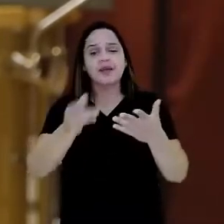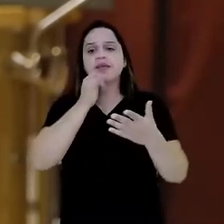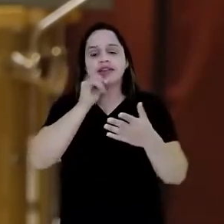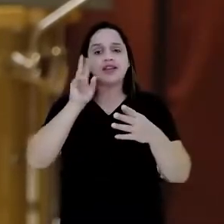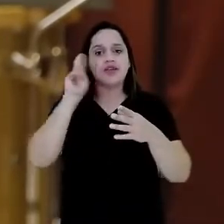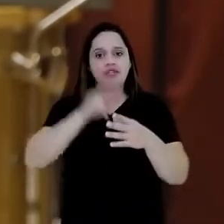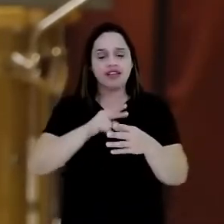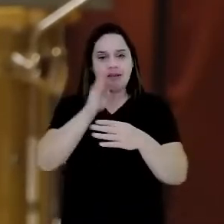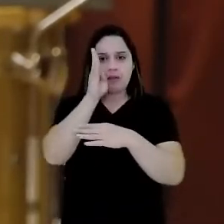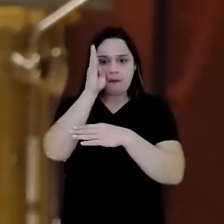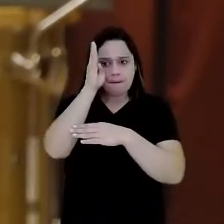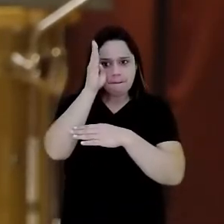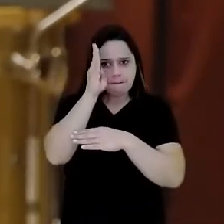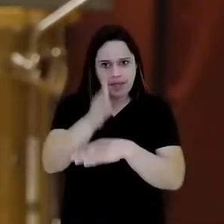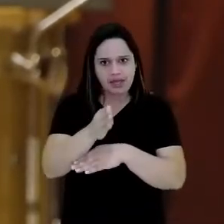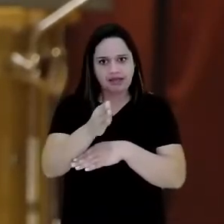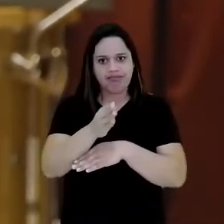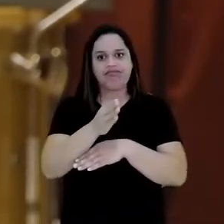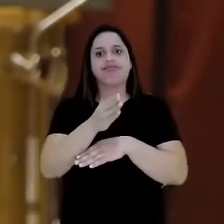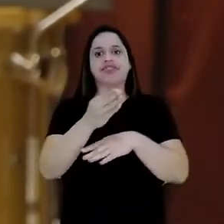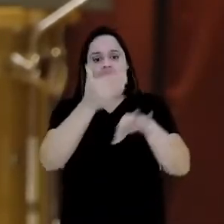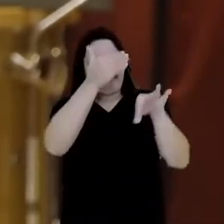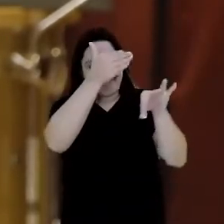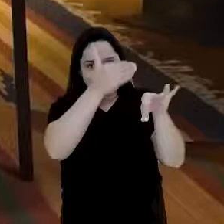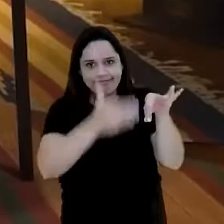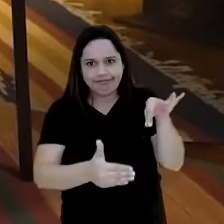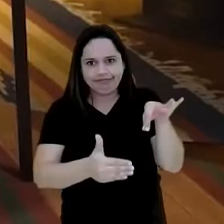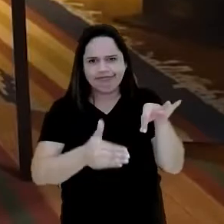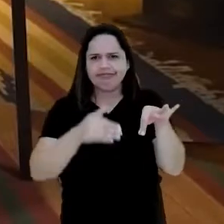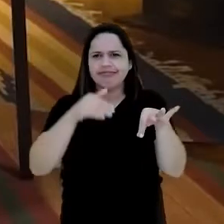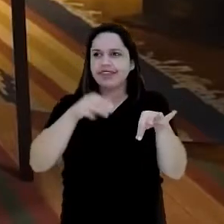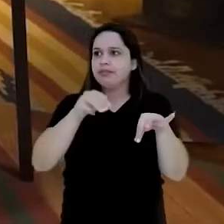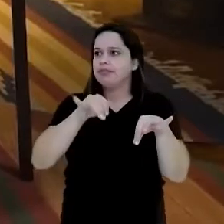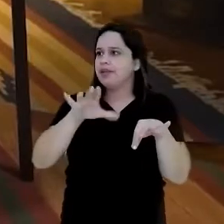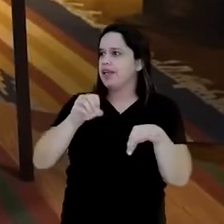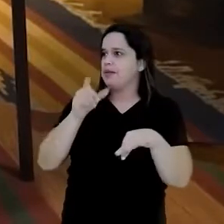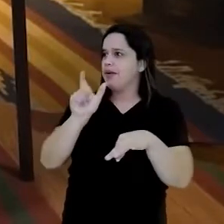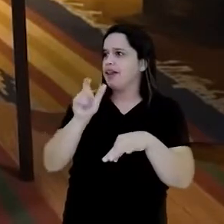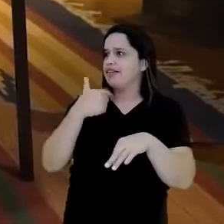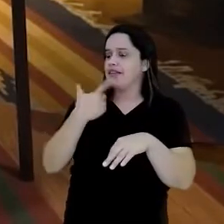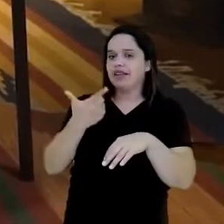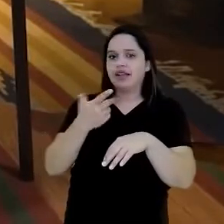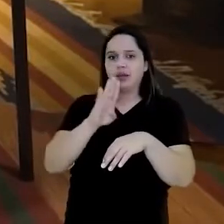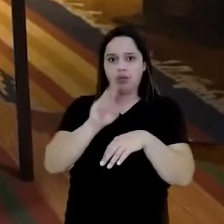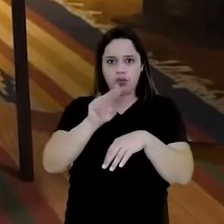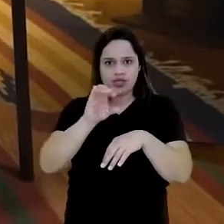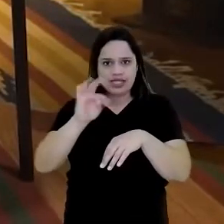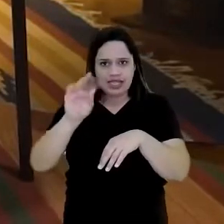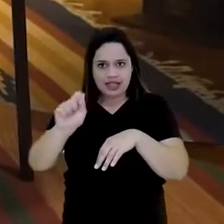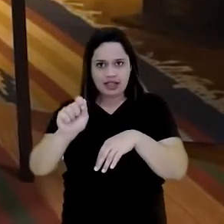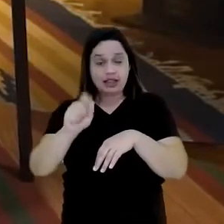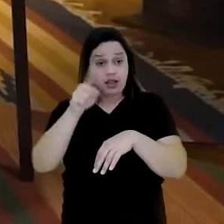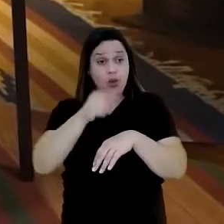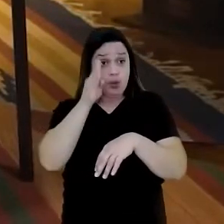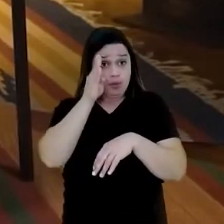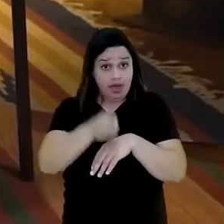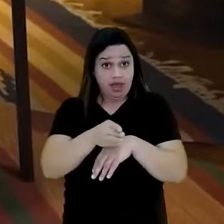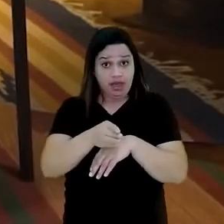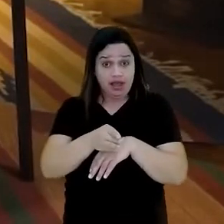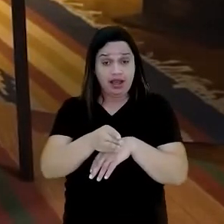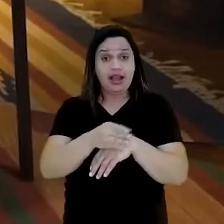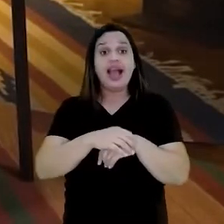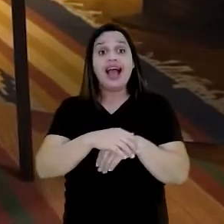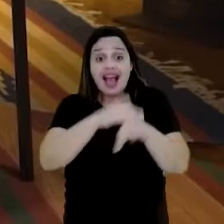existe o meio ali da periquita fala essa palavra que eu não posso falar não